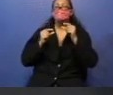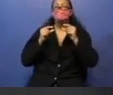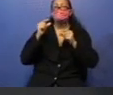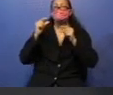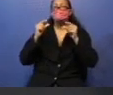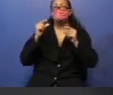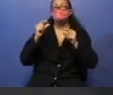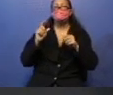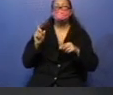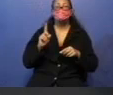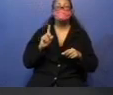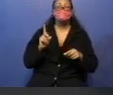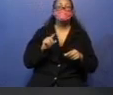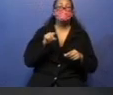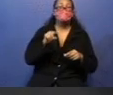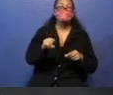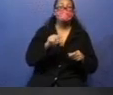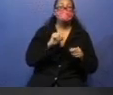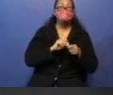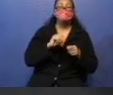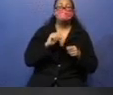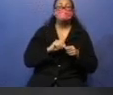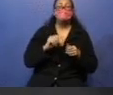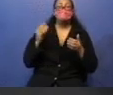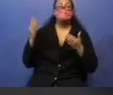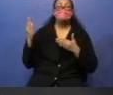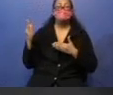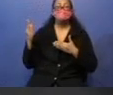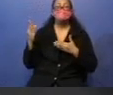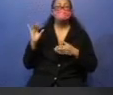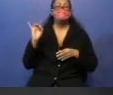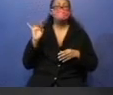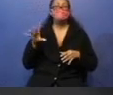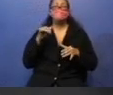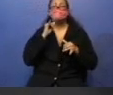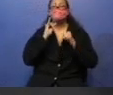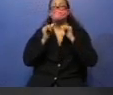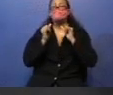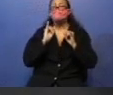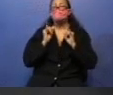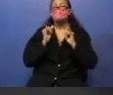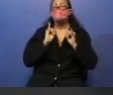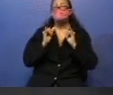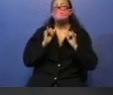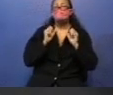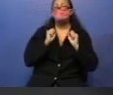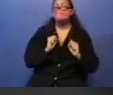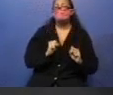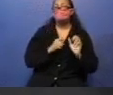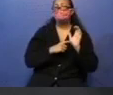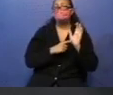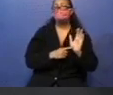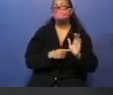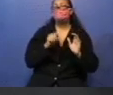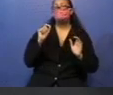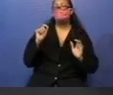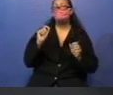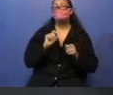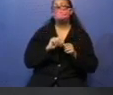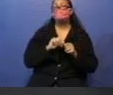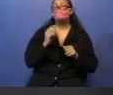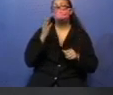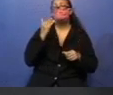para vocês fazerem. Isso daqui é só uma informação que vocês podem mostrar para quem faz o